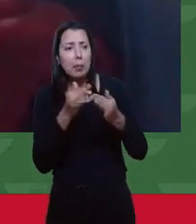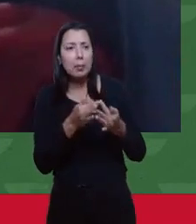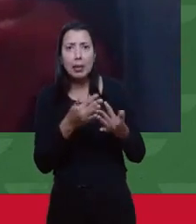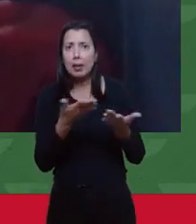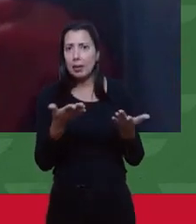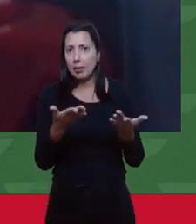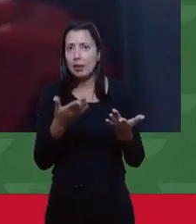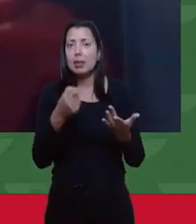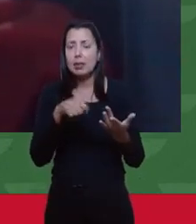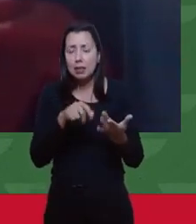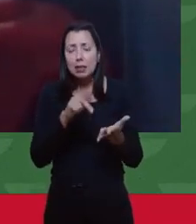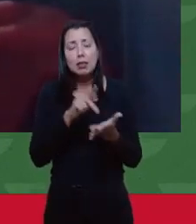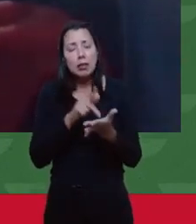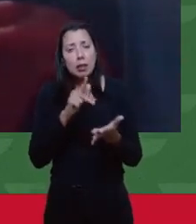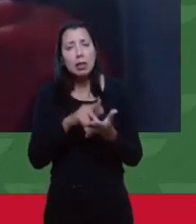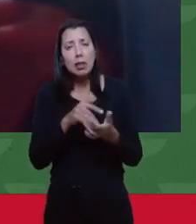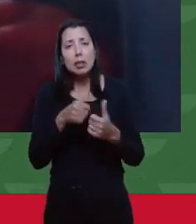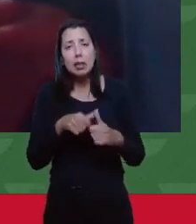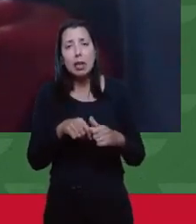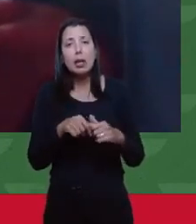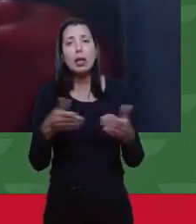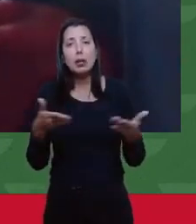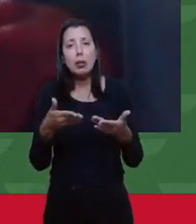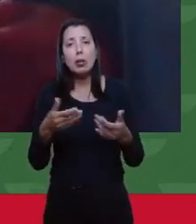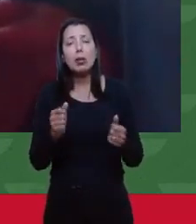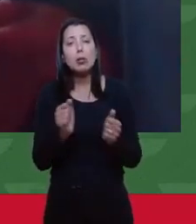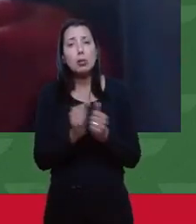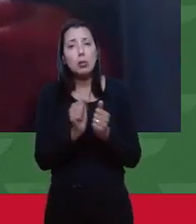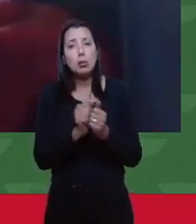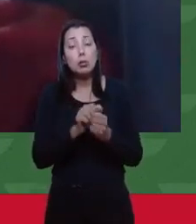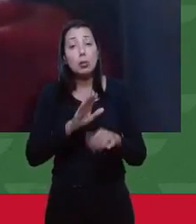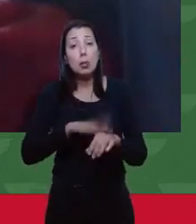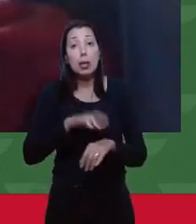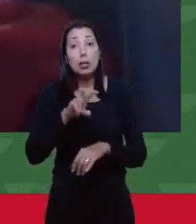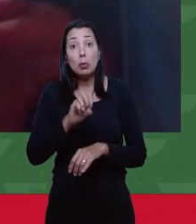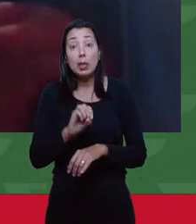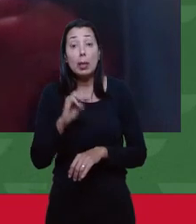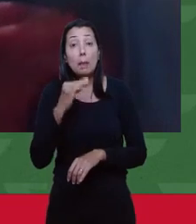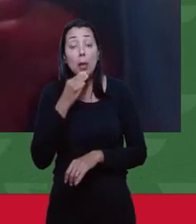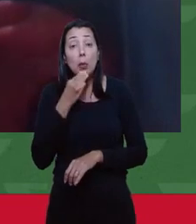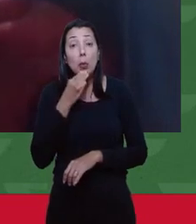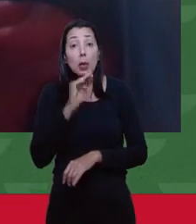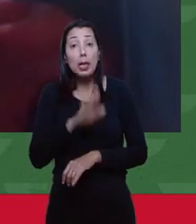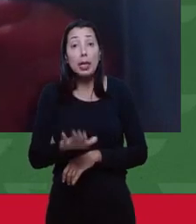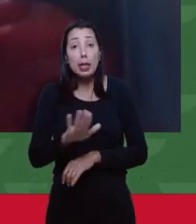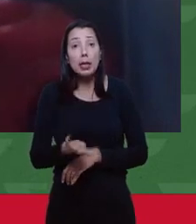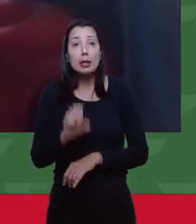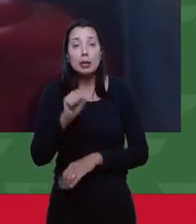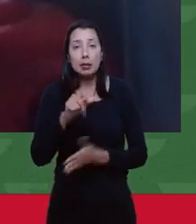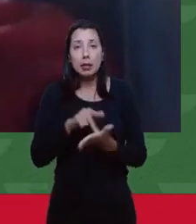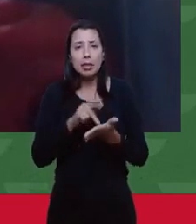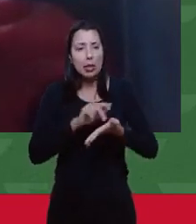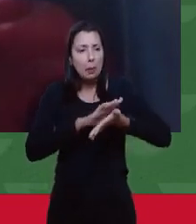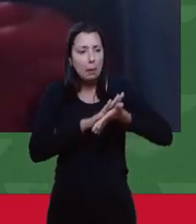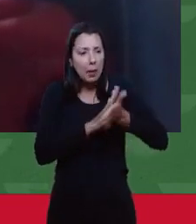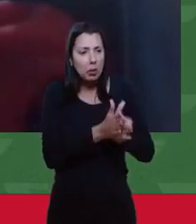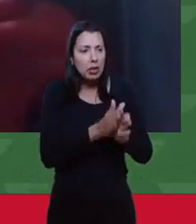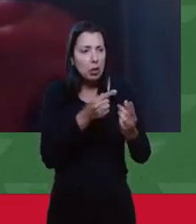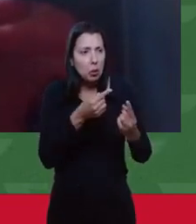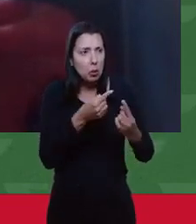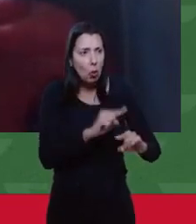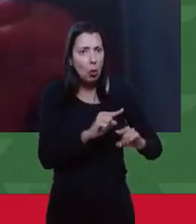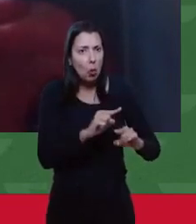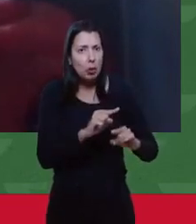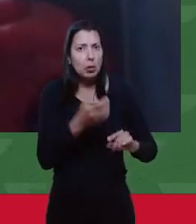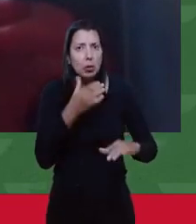mães, elas estão, assim, na linha de frente. Nós temos mais de 50 mil crianças, e realmente o preconceito contra a